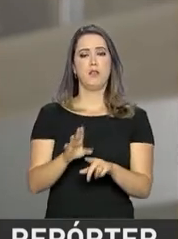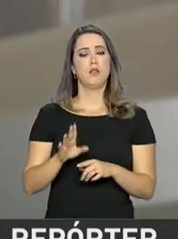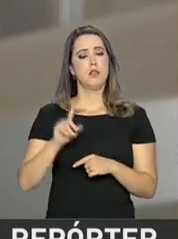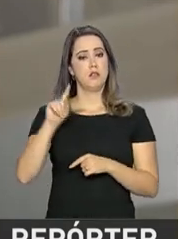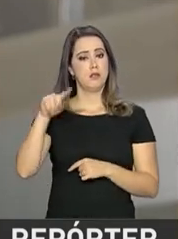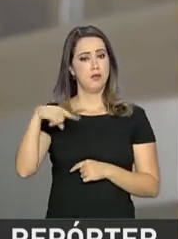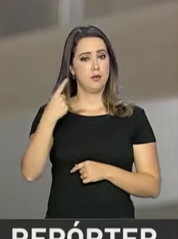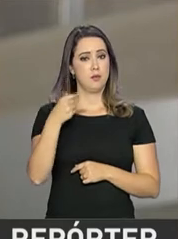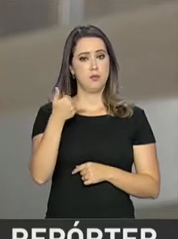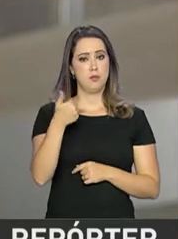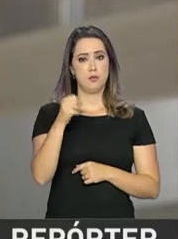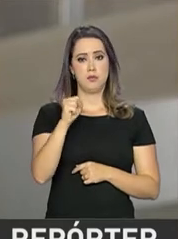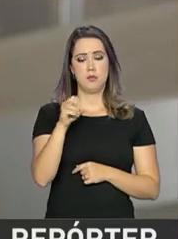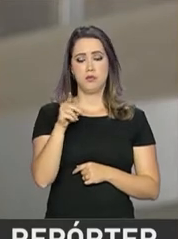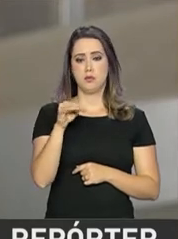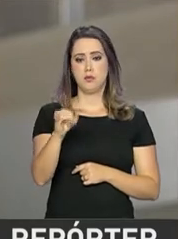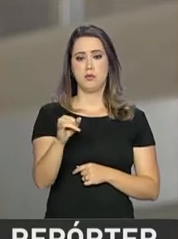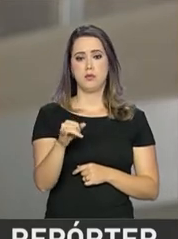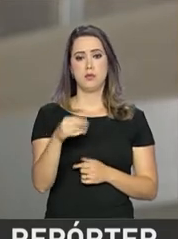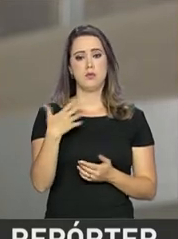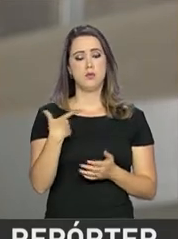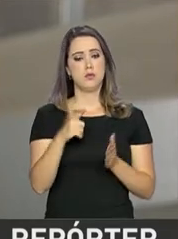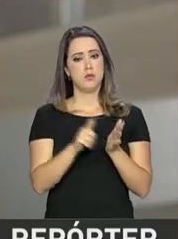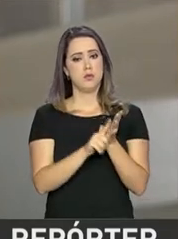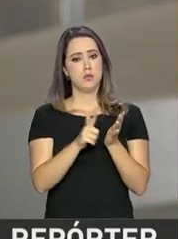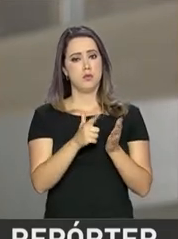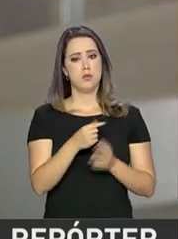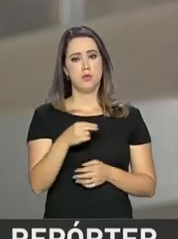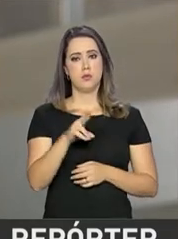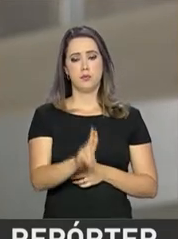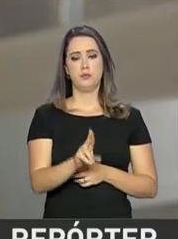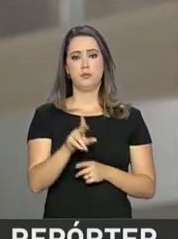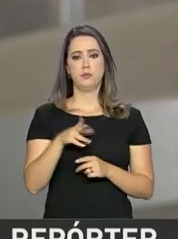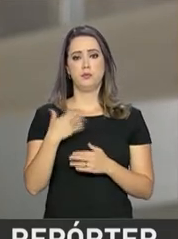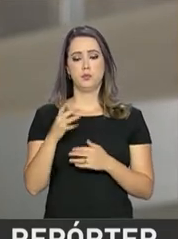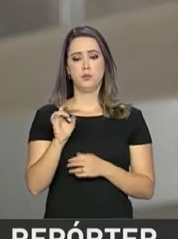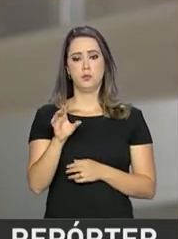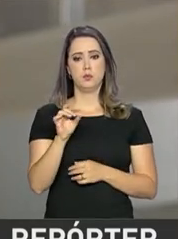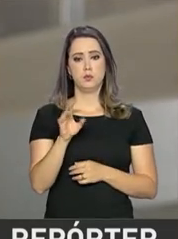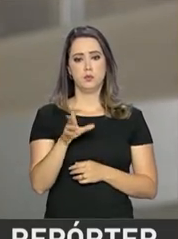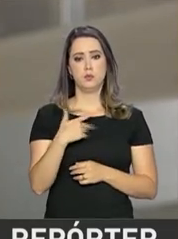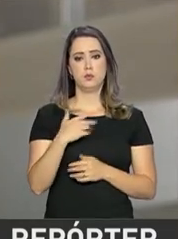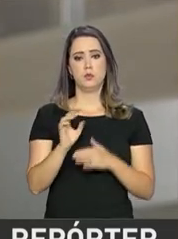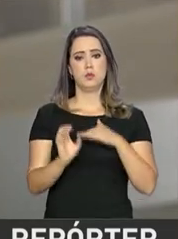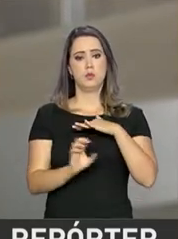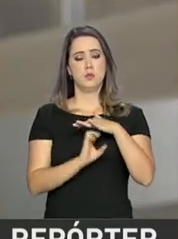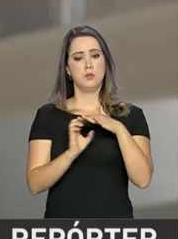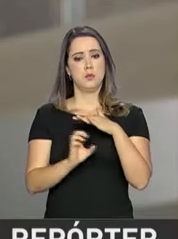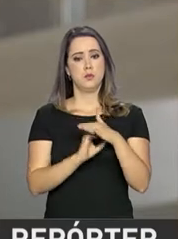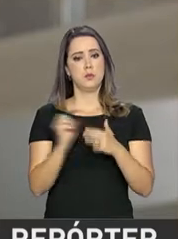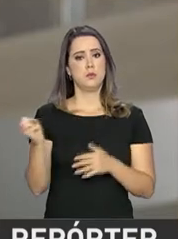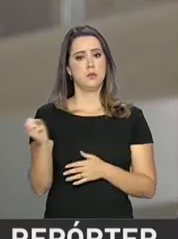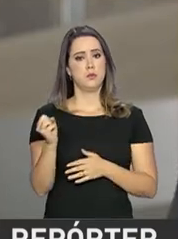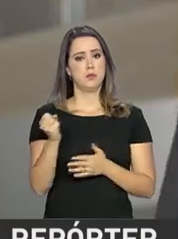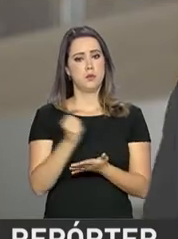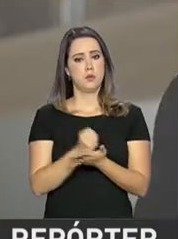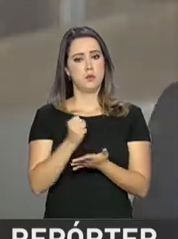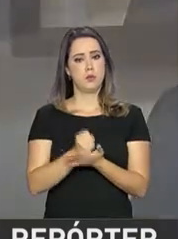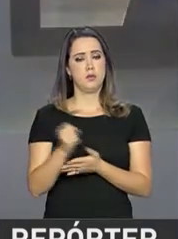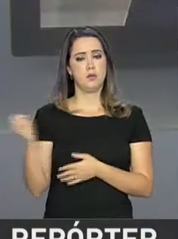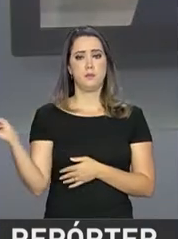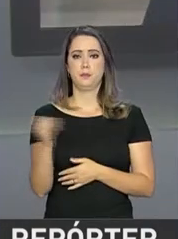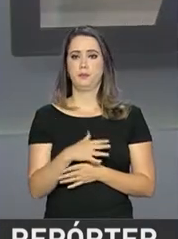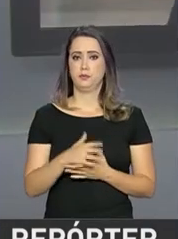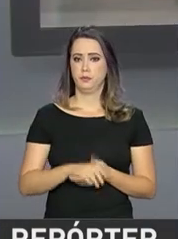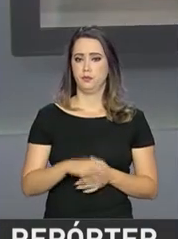dias da data da publicação no diário oficial da união e vão valer apenas para contratos novos como você